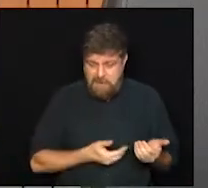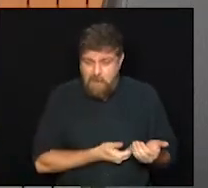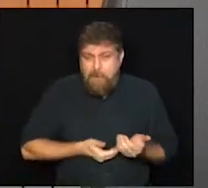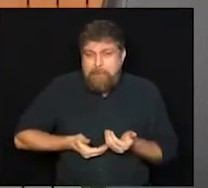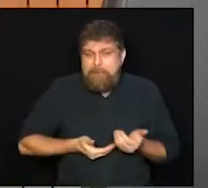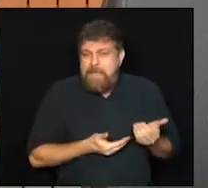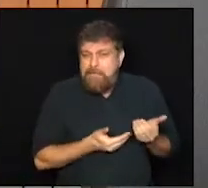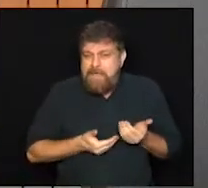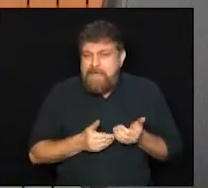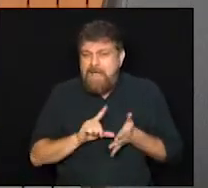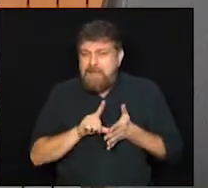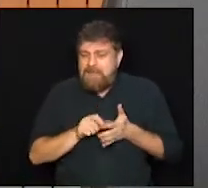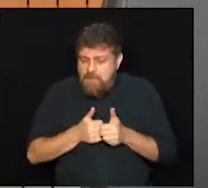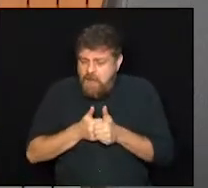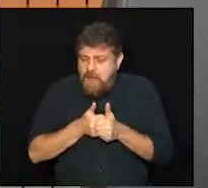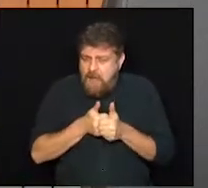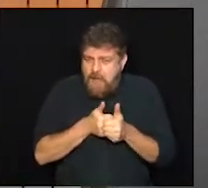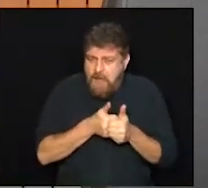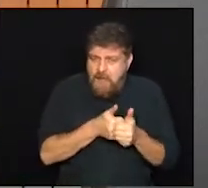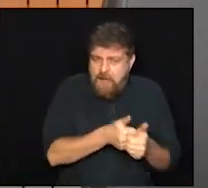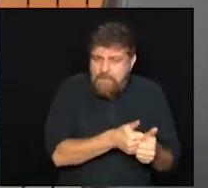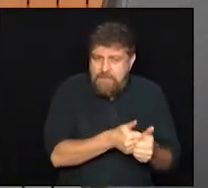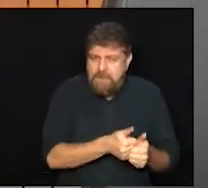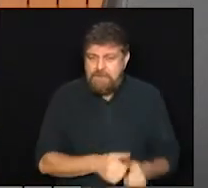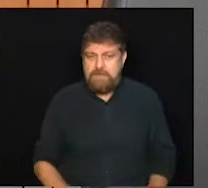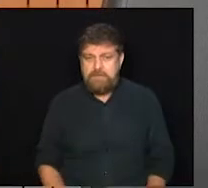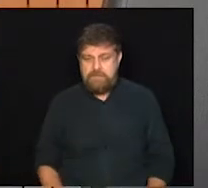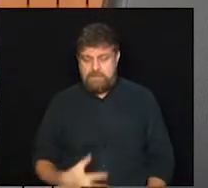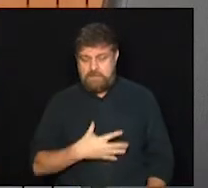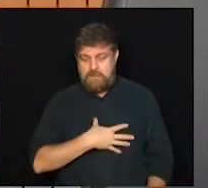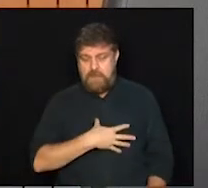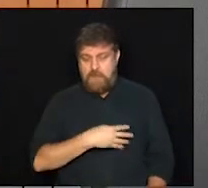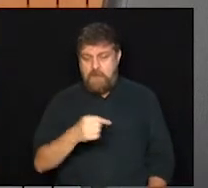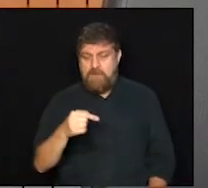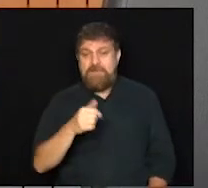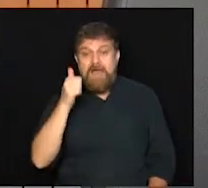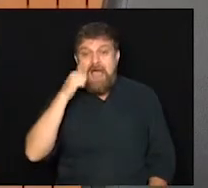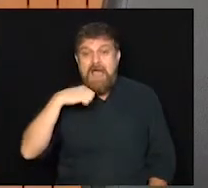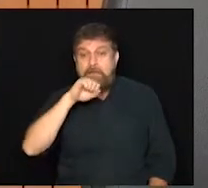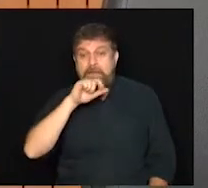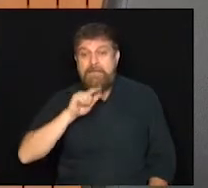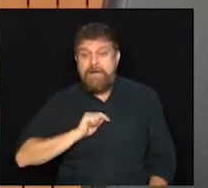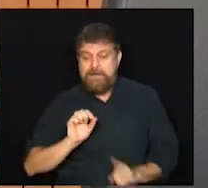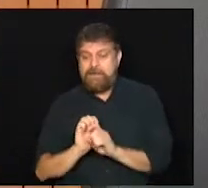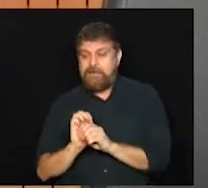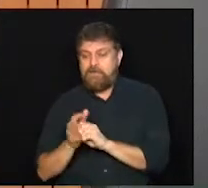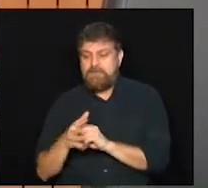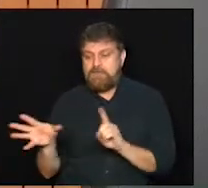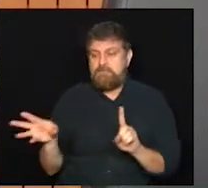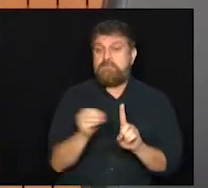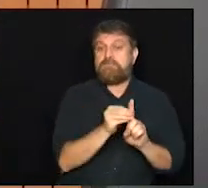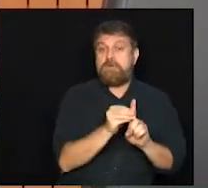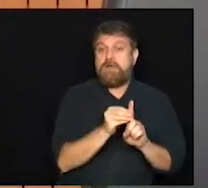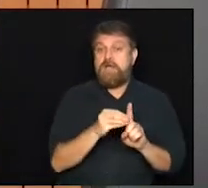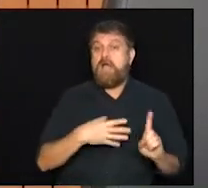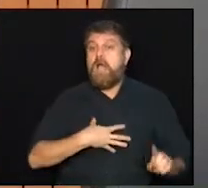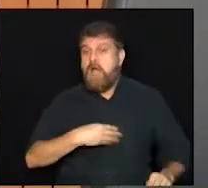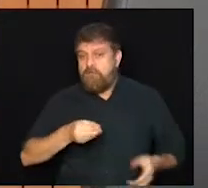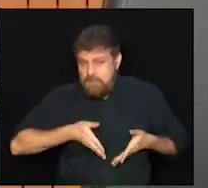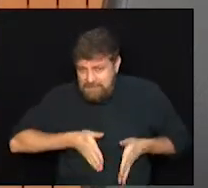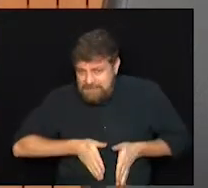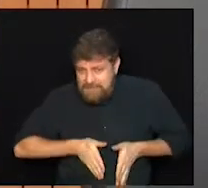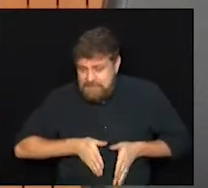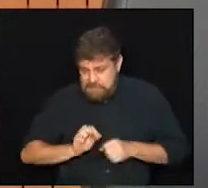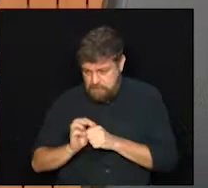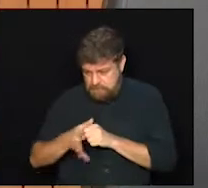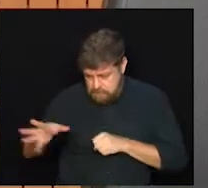de acompanhamento, né, dos filhos de mães que adquiriram Covid. Você falou também que nós